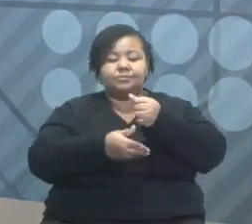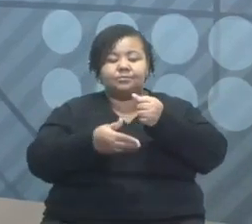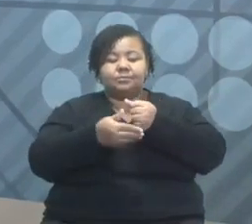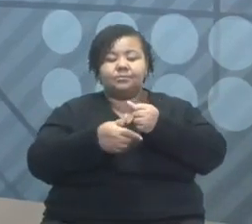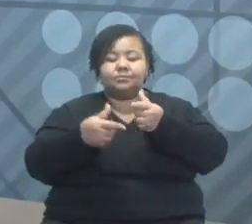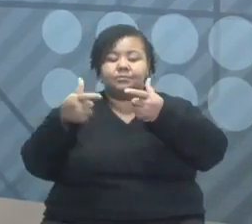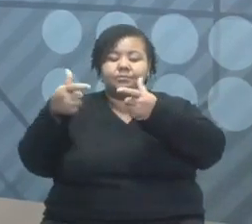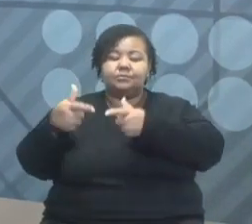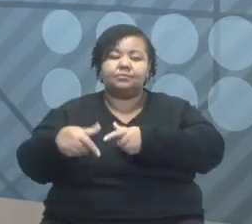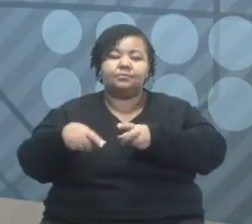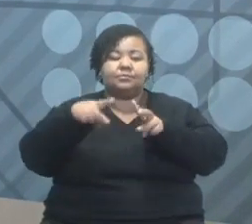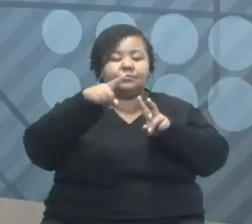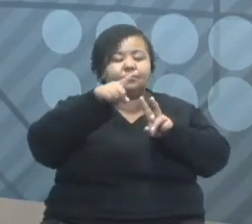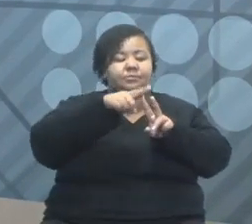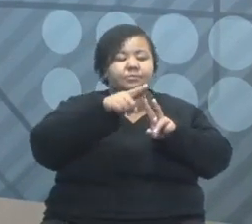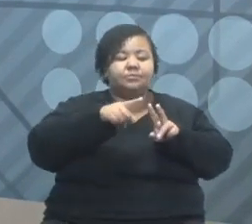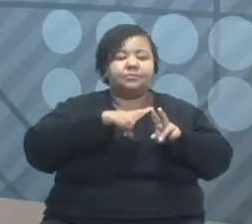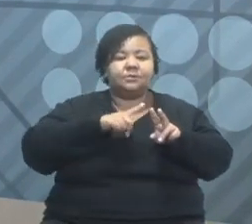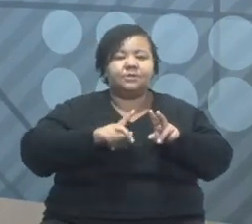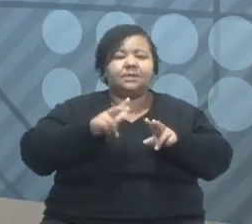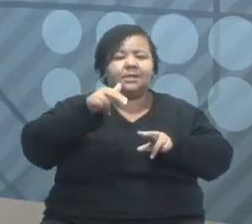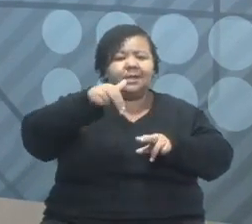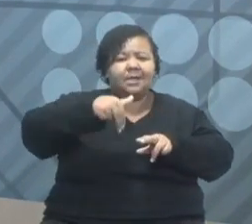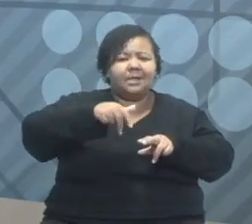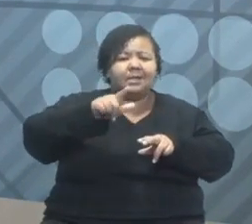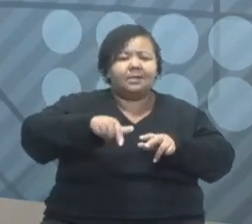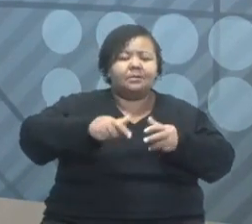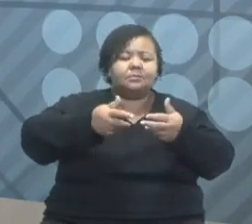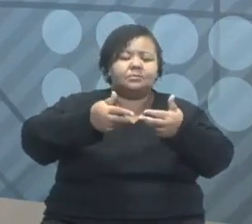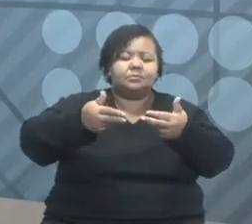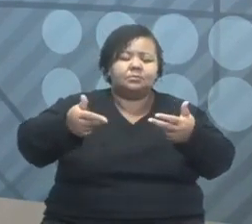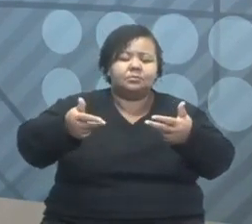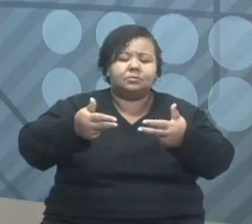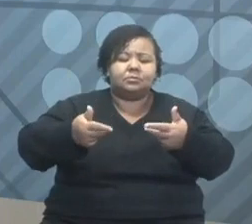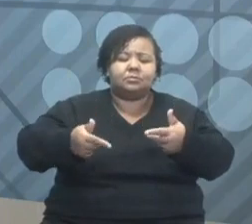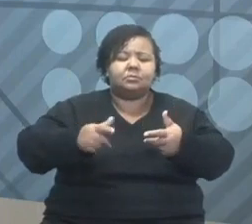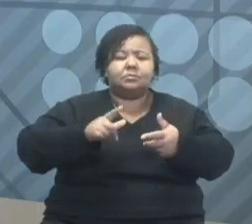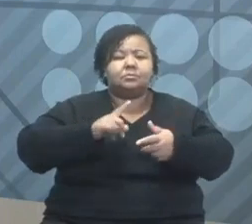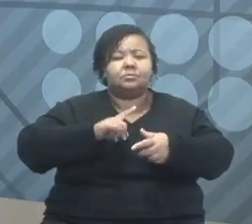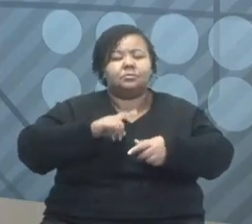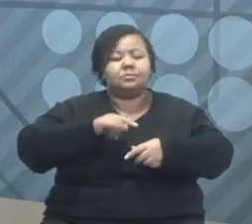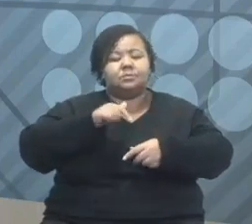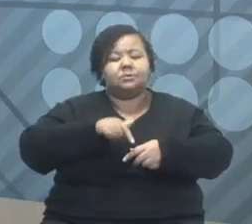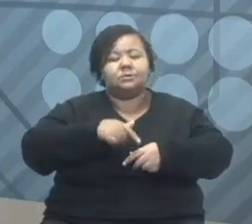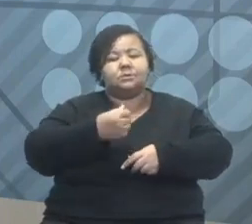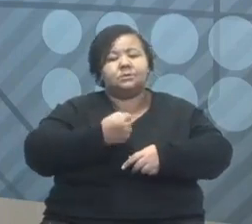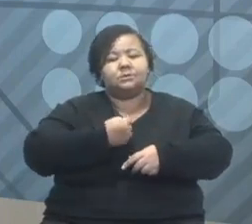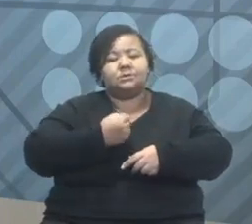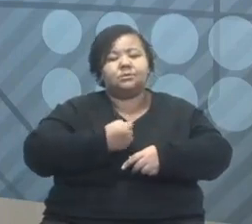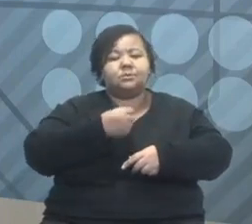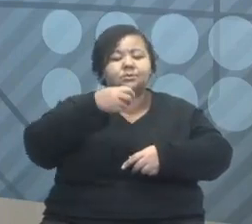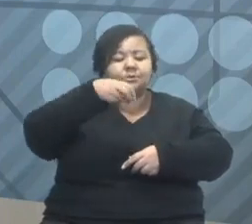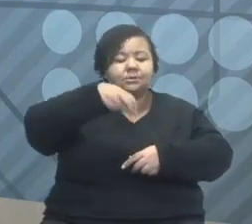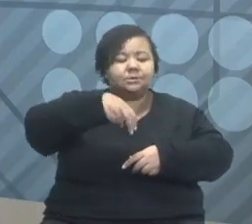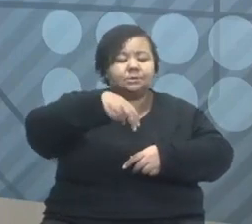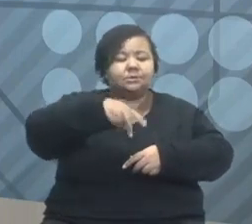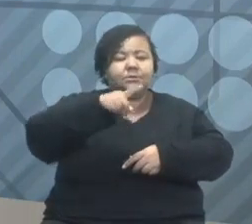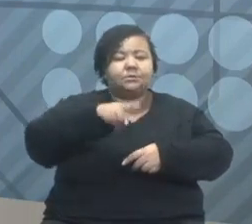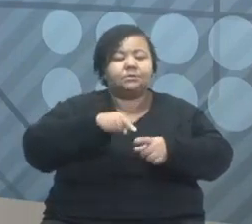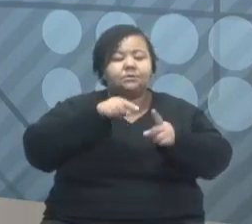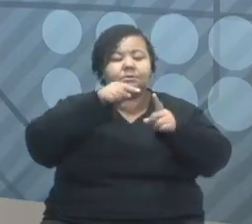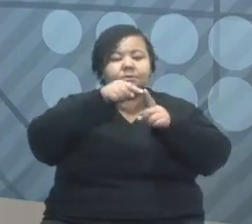vetorial, que tenha n elementos, a gente vai dizer que ele tem esse número de n elementos, ele refere